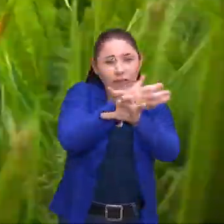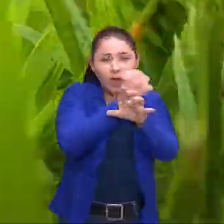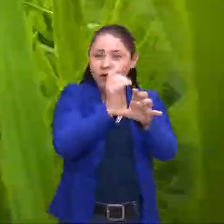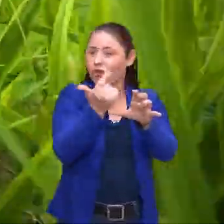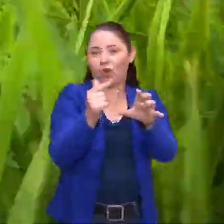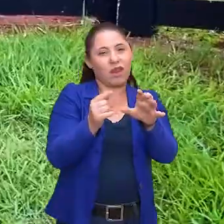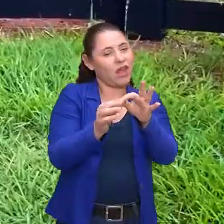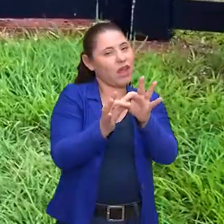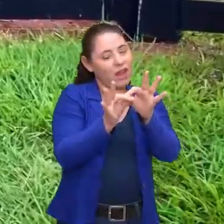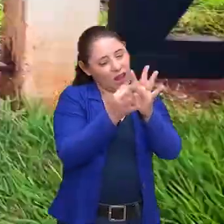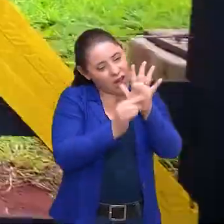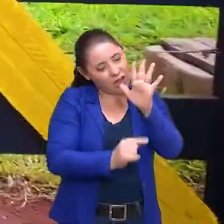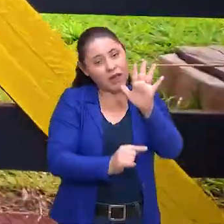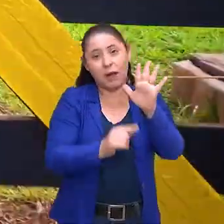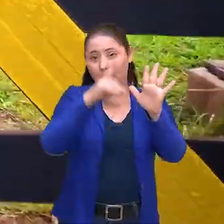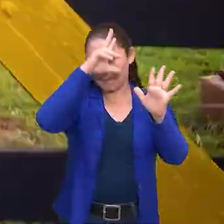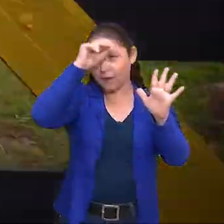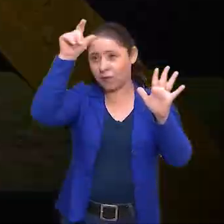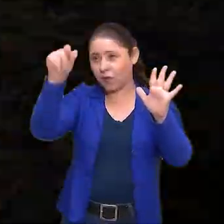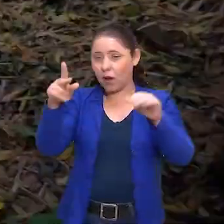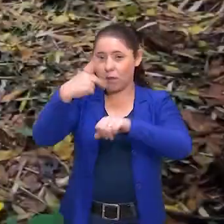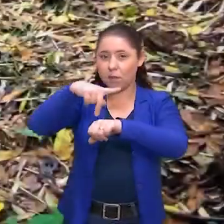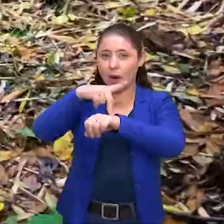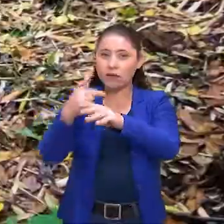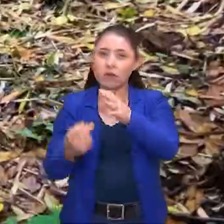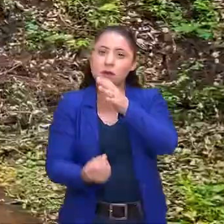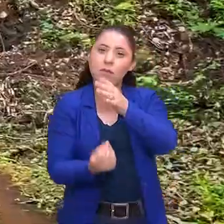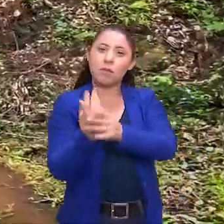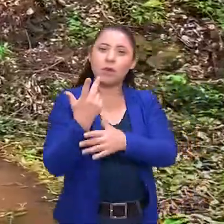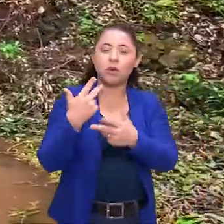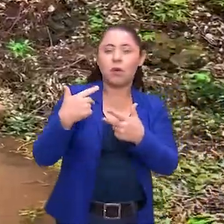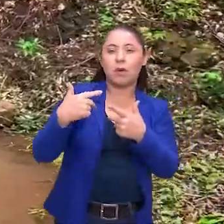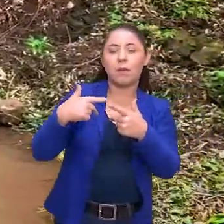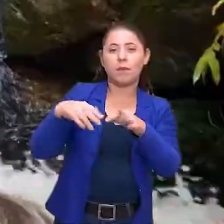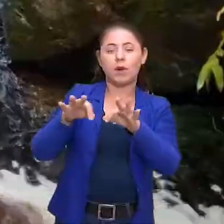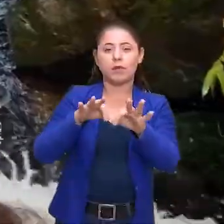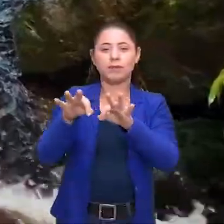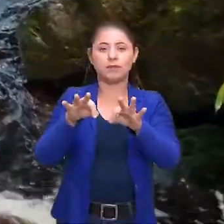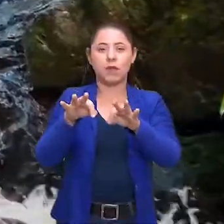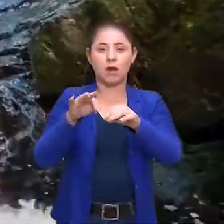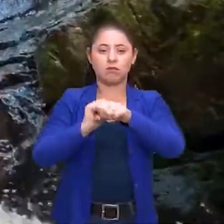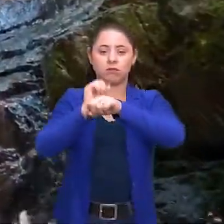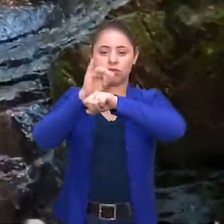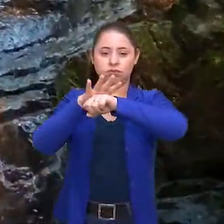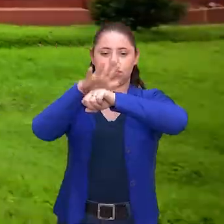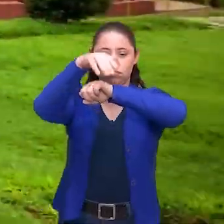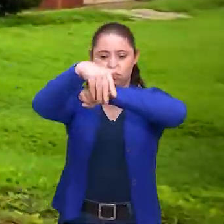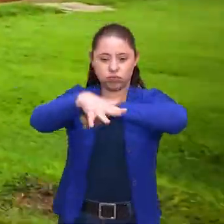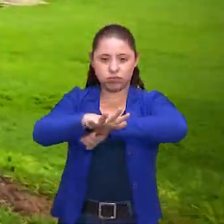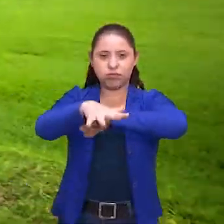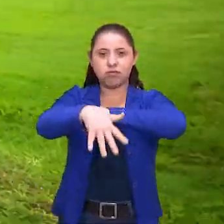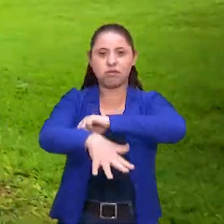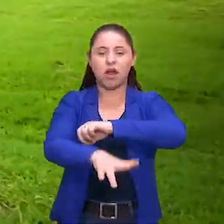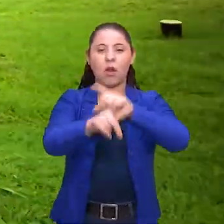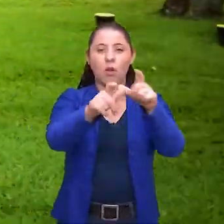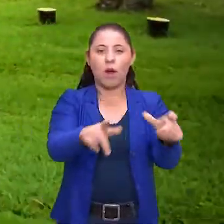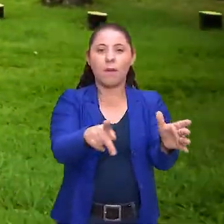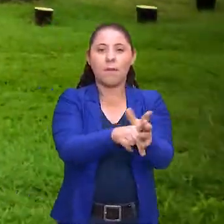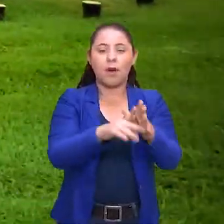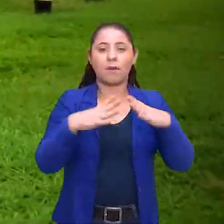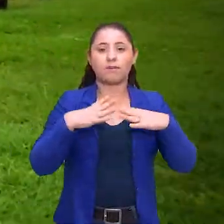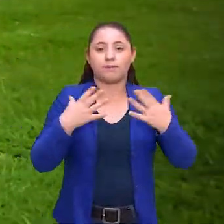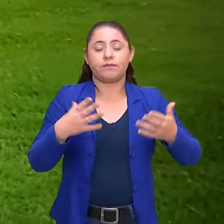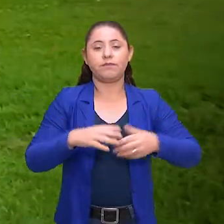não entram na lista, a prefeitura prepara um parque municipal com cachoeiras e espaço de